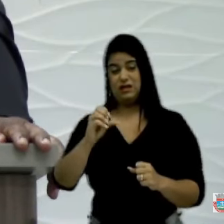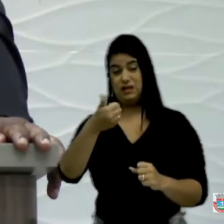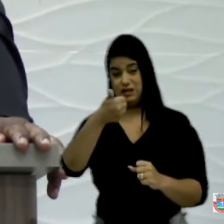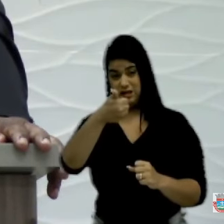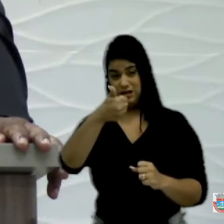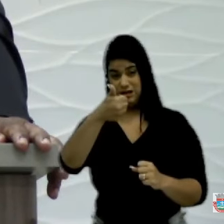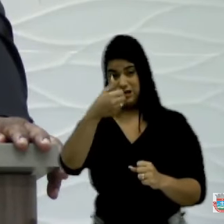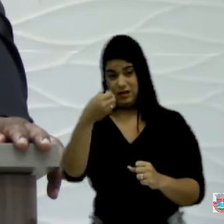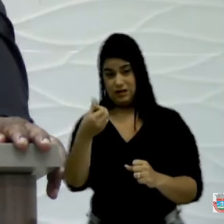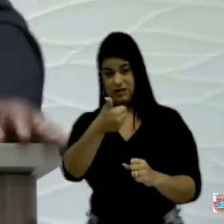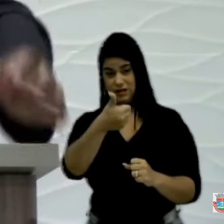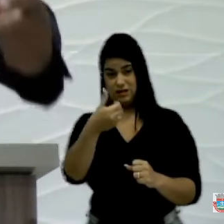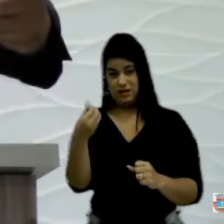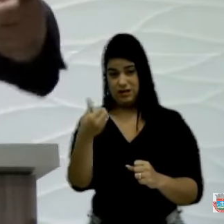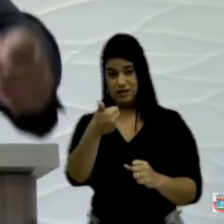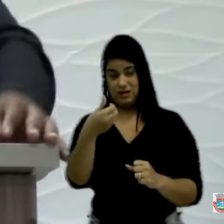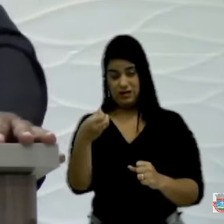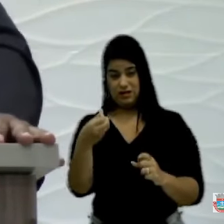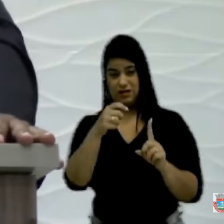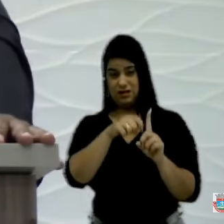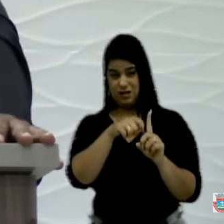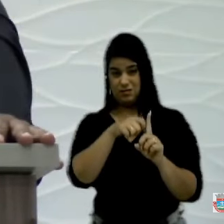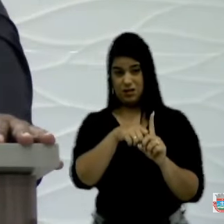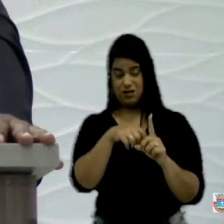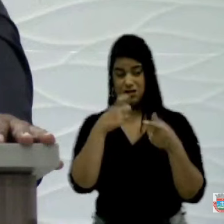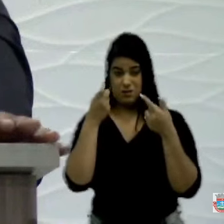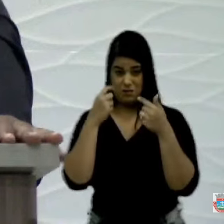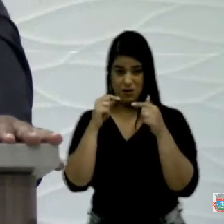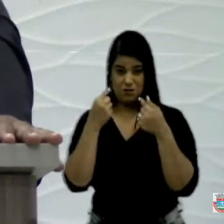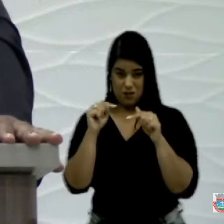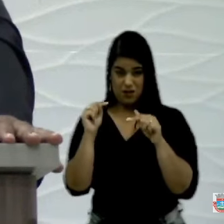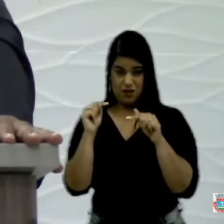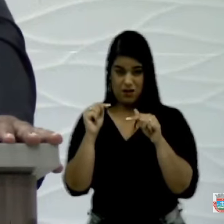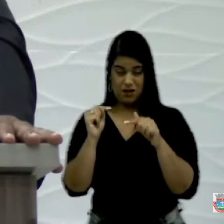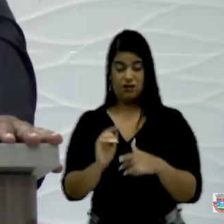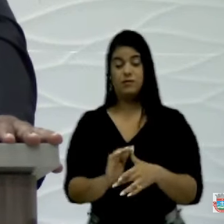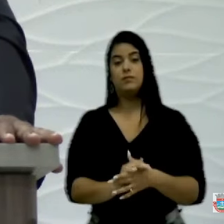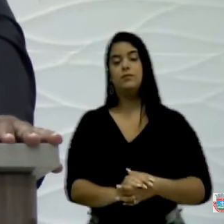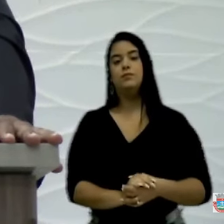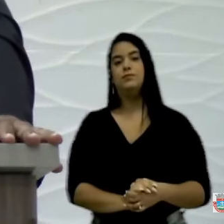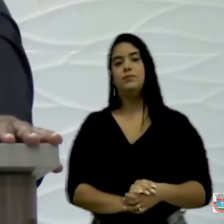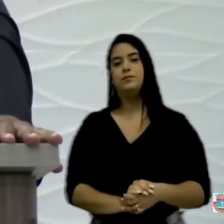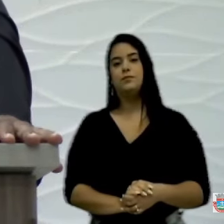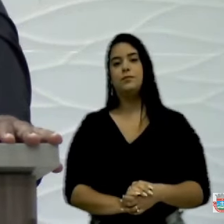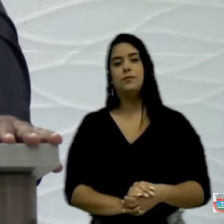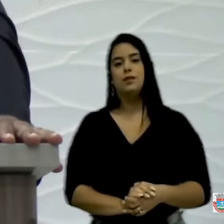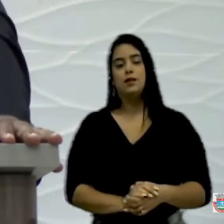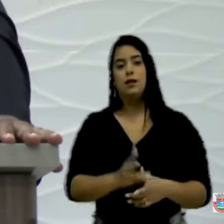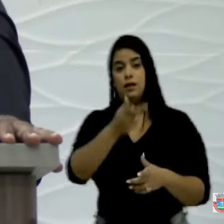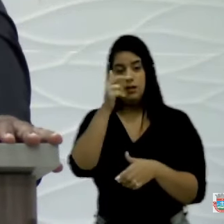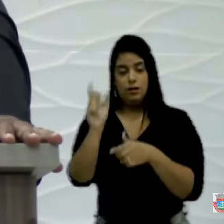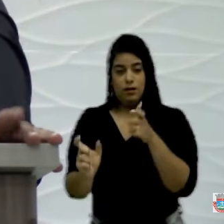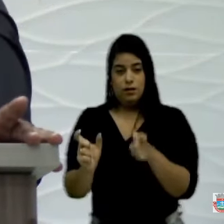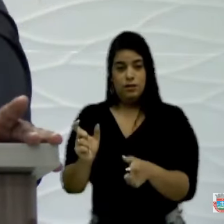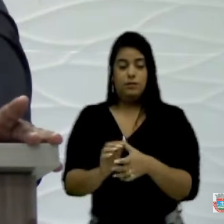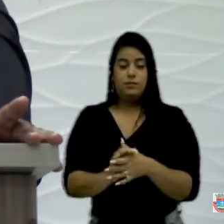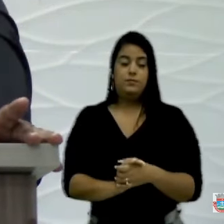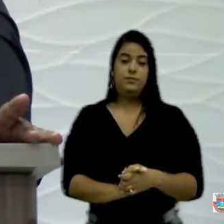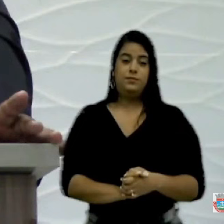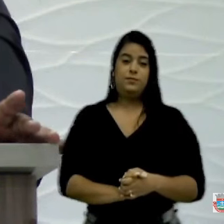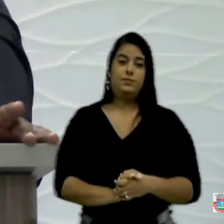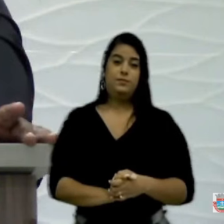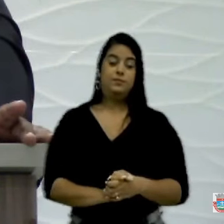16 meses, pessoal. E eu pensei que era pouco. Eu pensava que era pouco. Aí o pessoal,